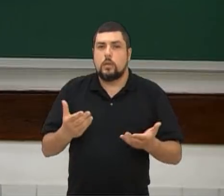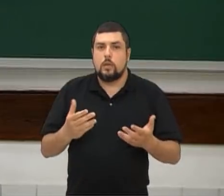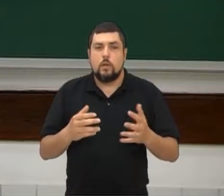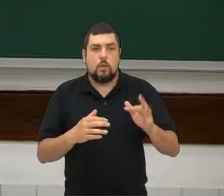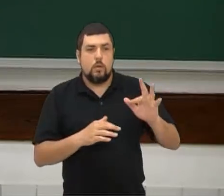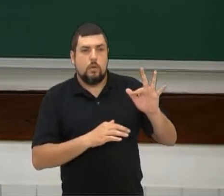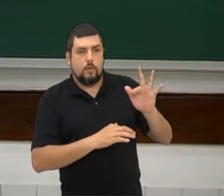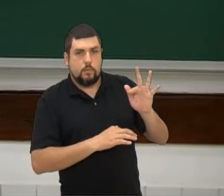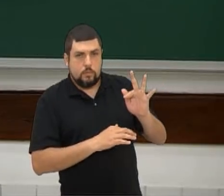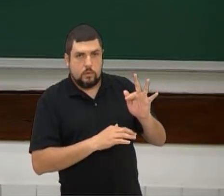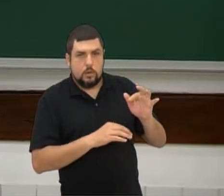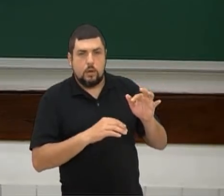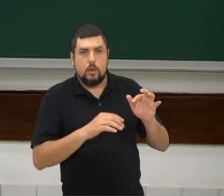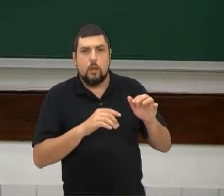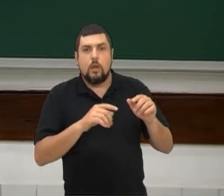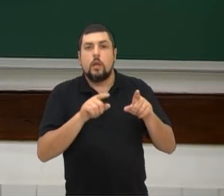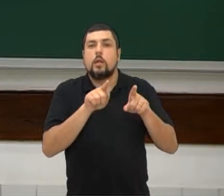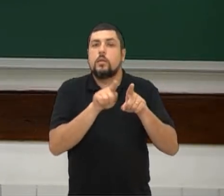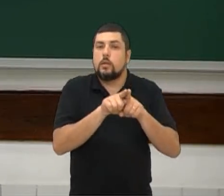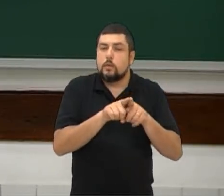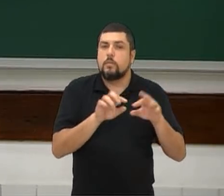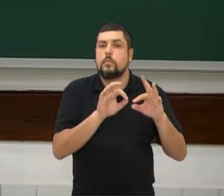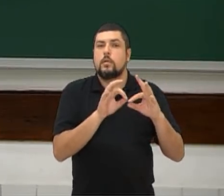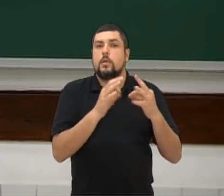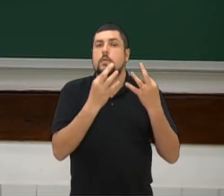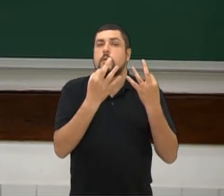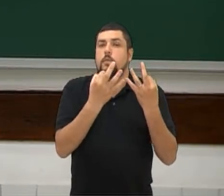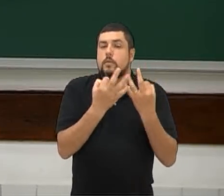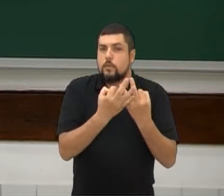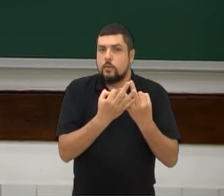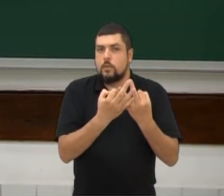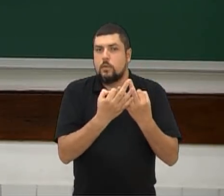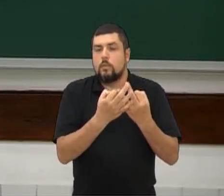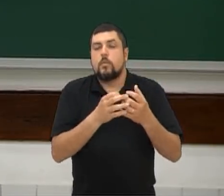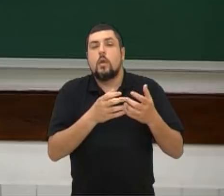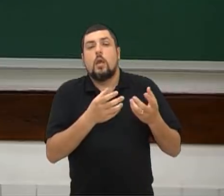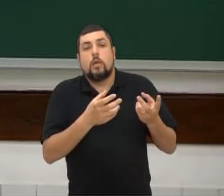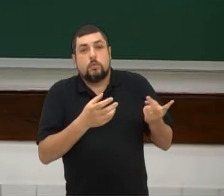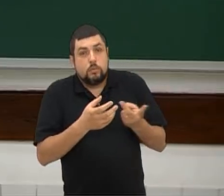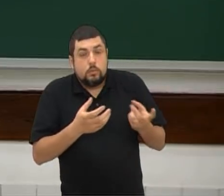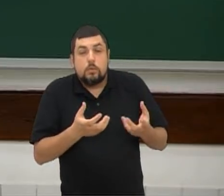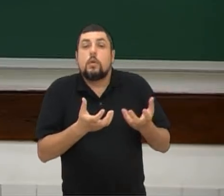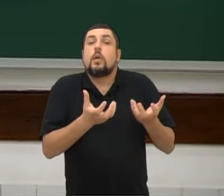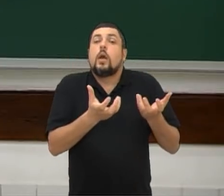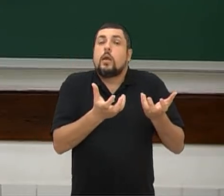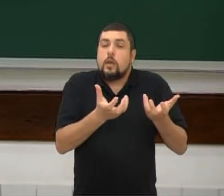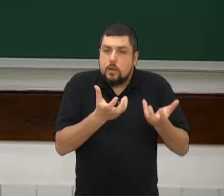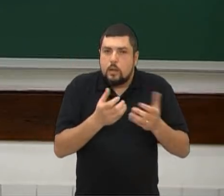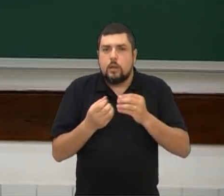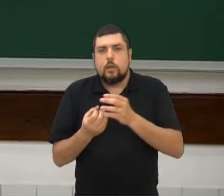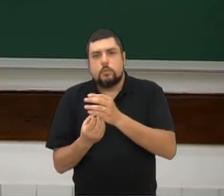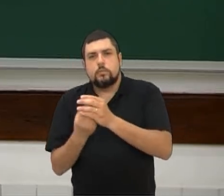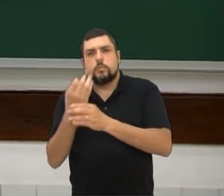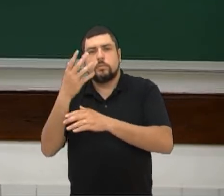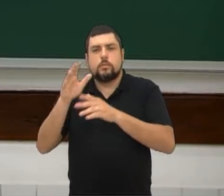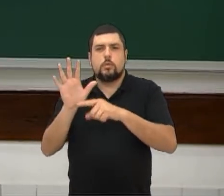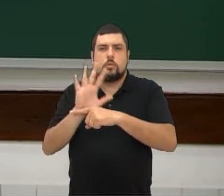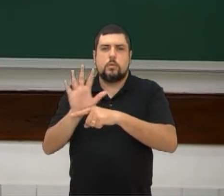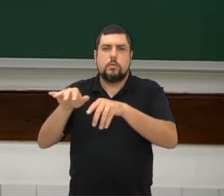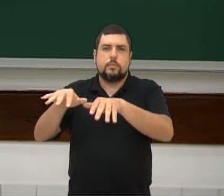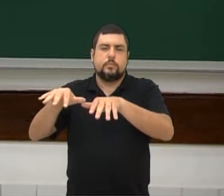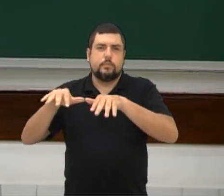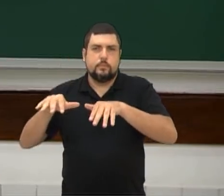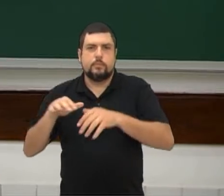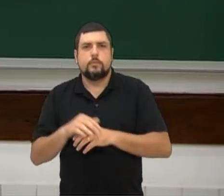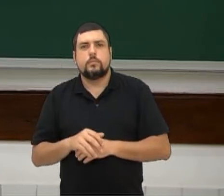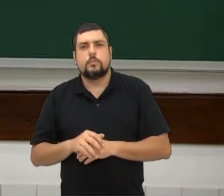esse Francis Gleidson como a família têm essa mesma intenção de abrir o cinema. Na segunda